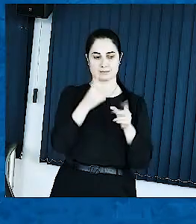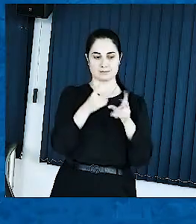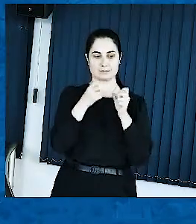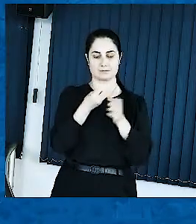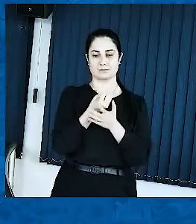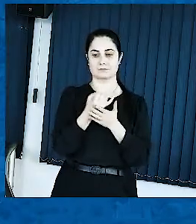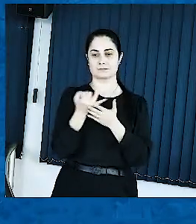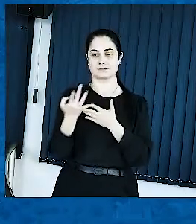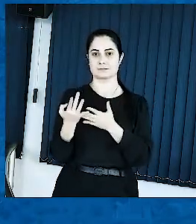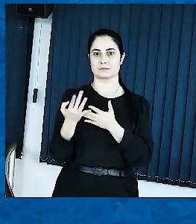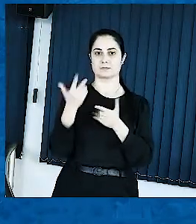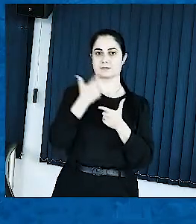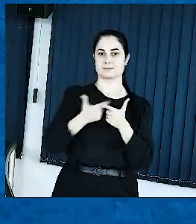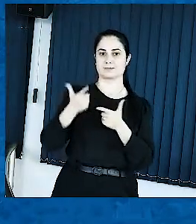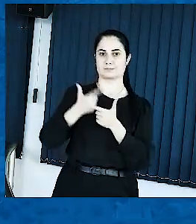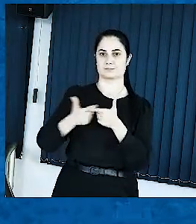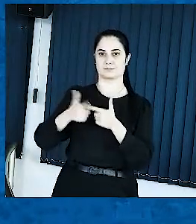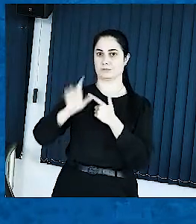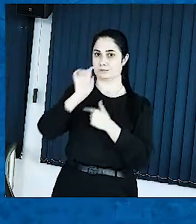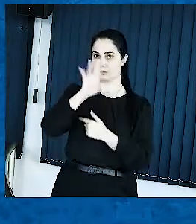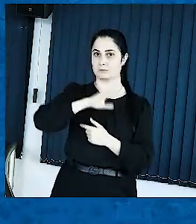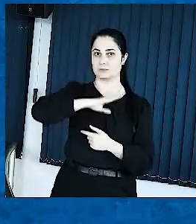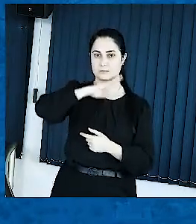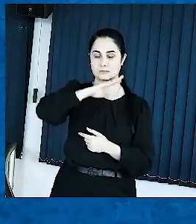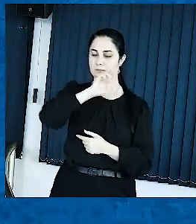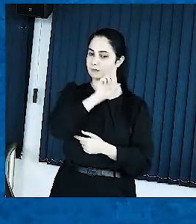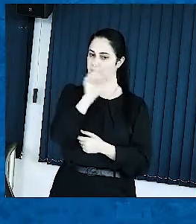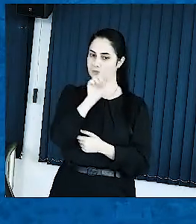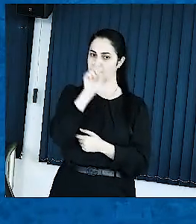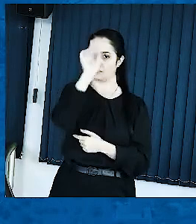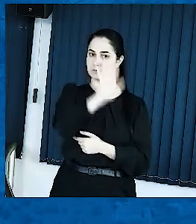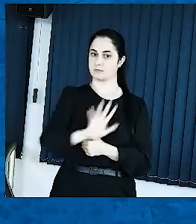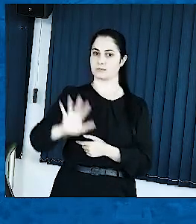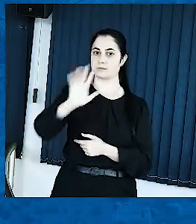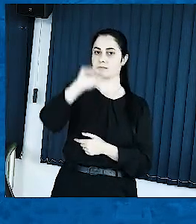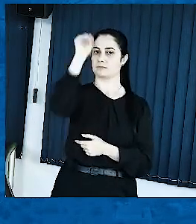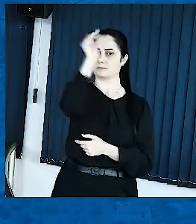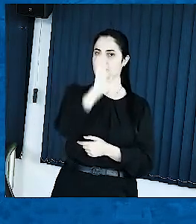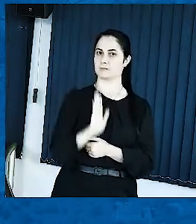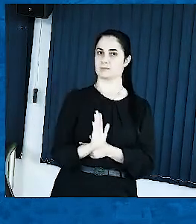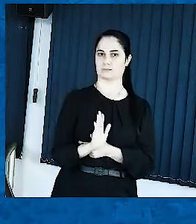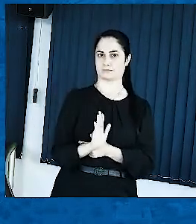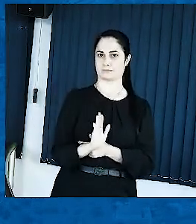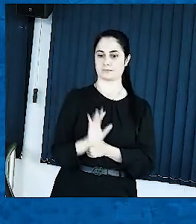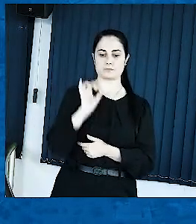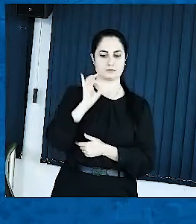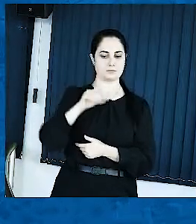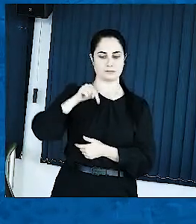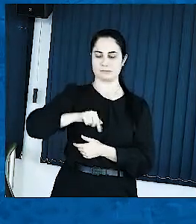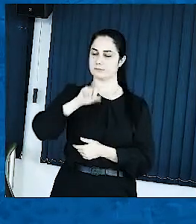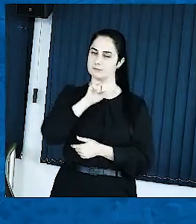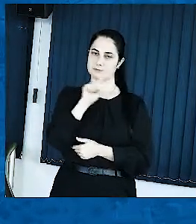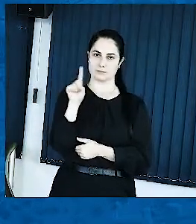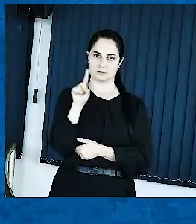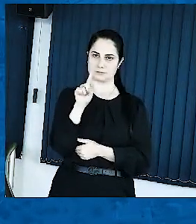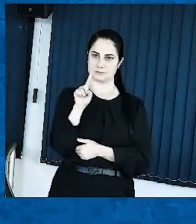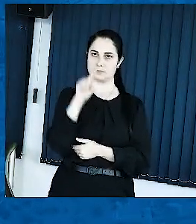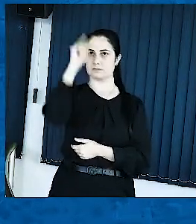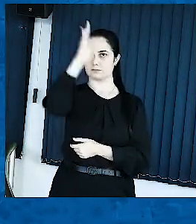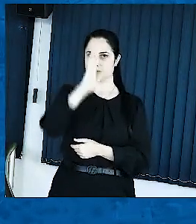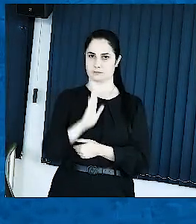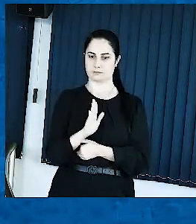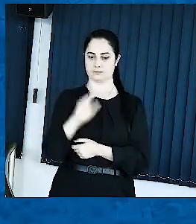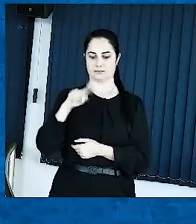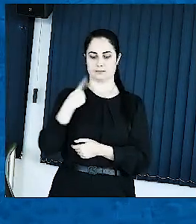gente tem, e não é Assis Chateaubriand, isso aqui é Brasil. Não é só aqui. A gente